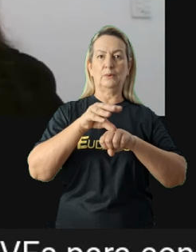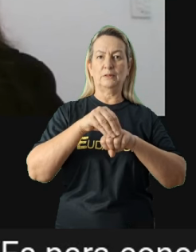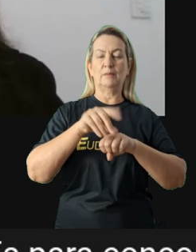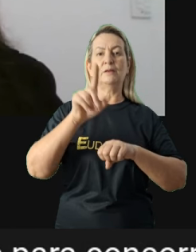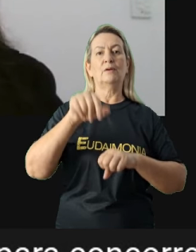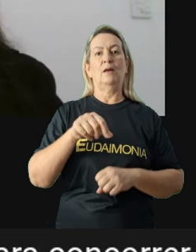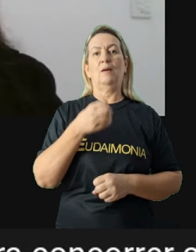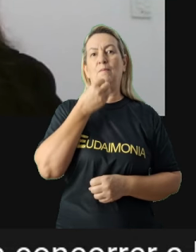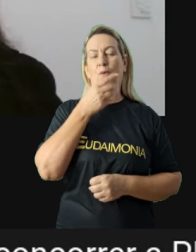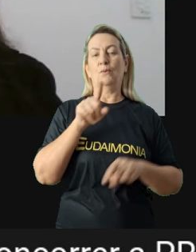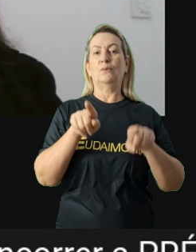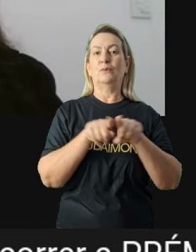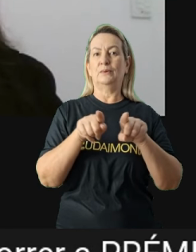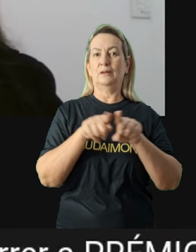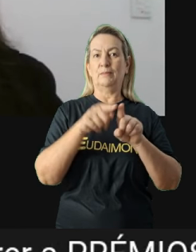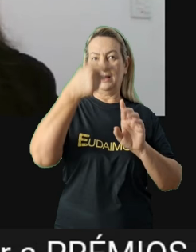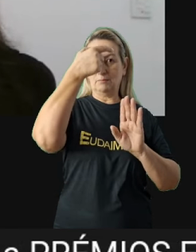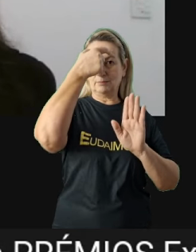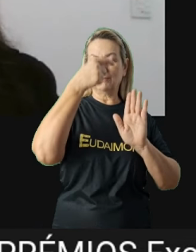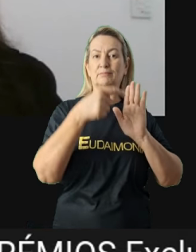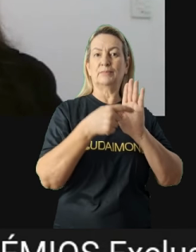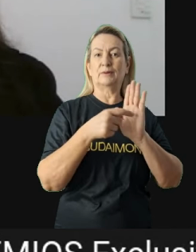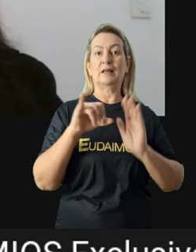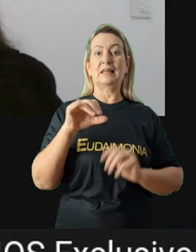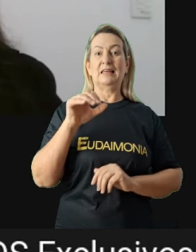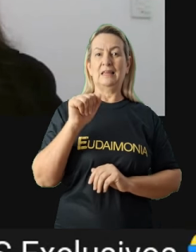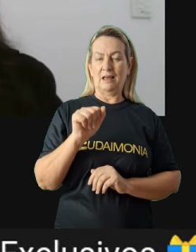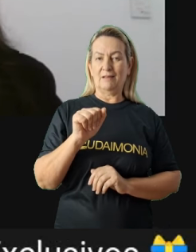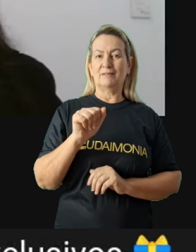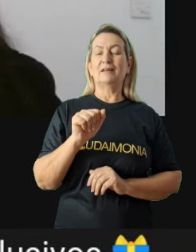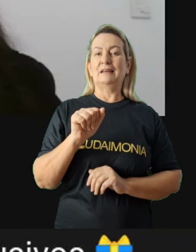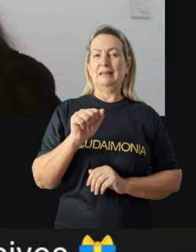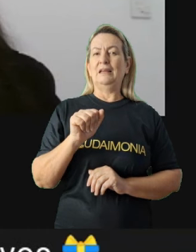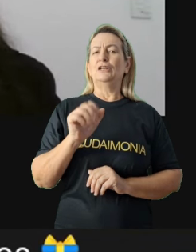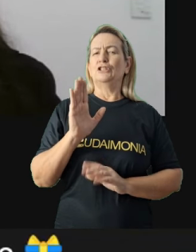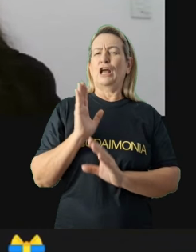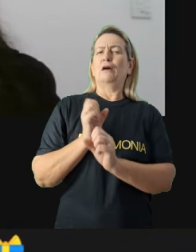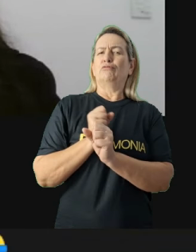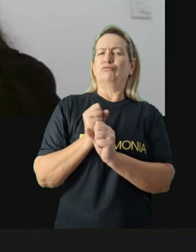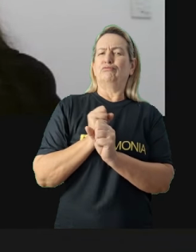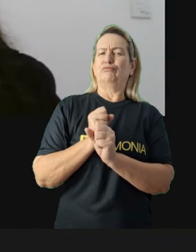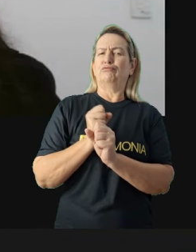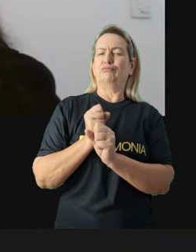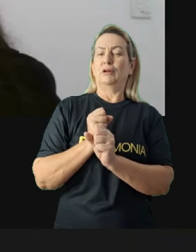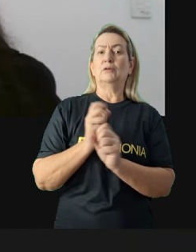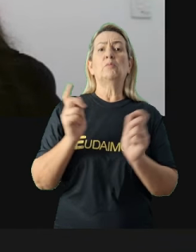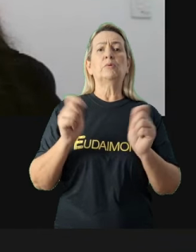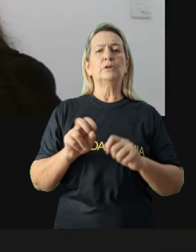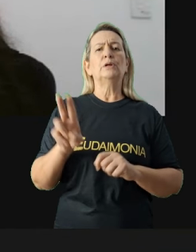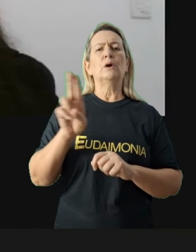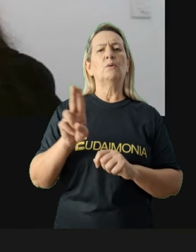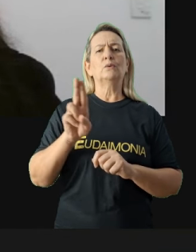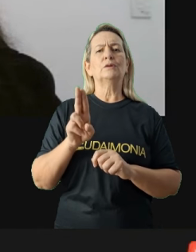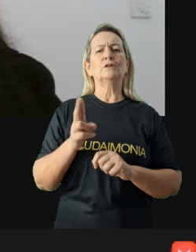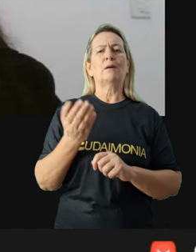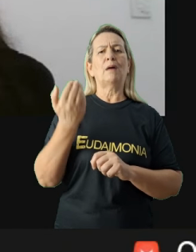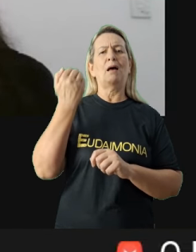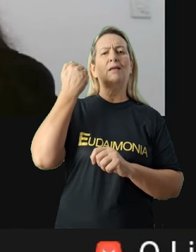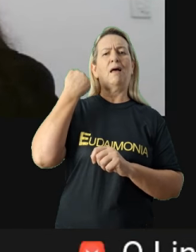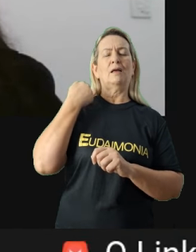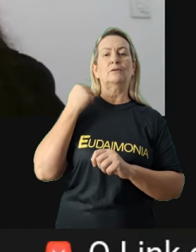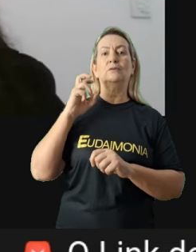nesse conhecimento também é muito bom, porque o conceito da IA generativa, que é o GPT, já vem de muitos anos. A gente já podia